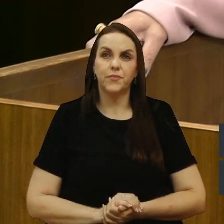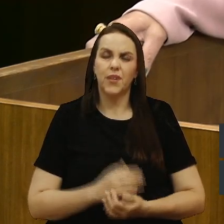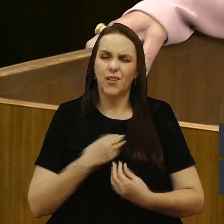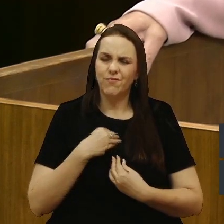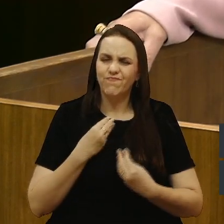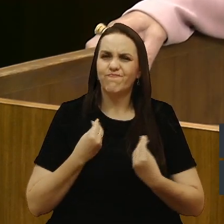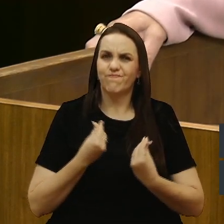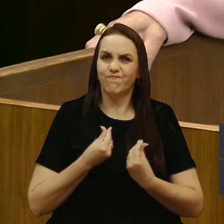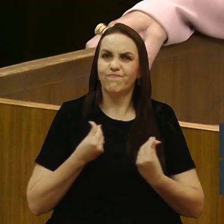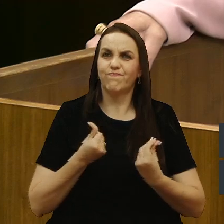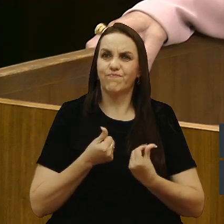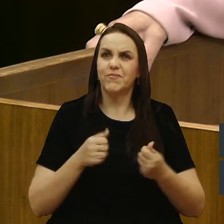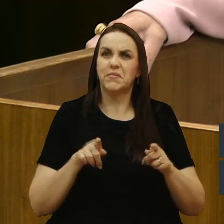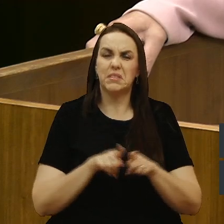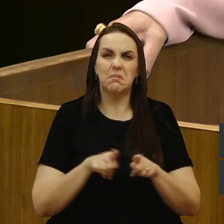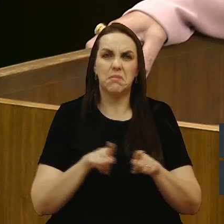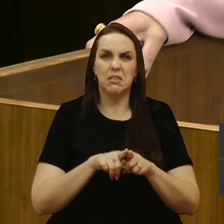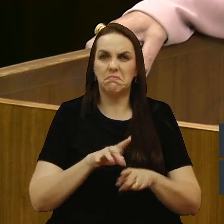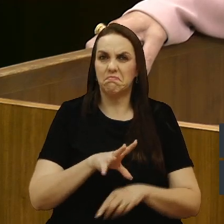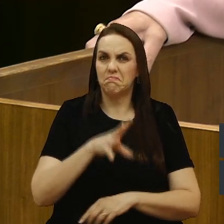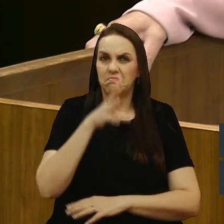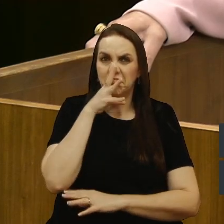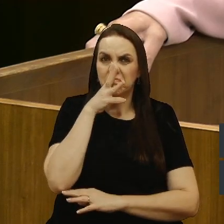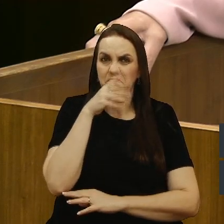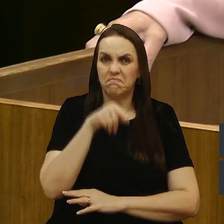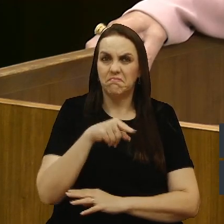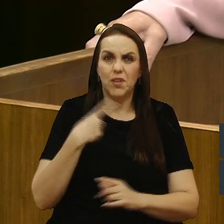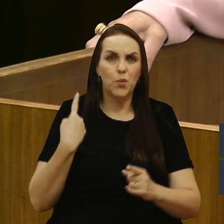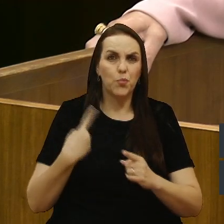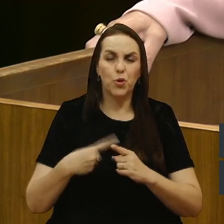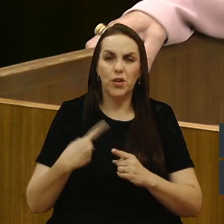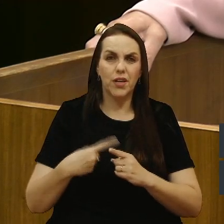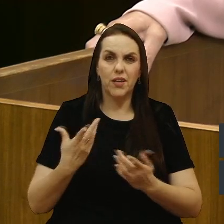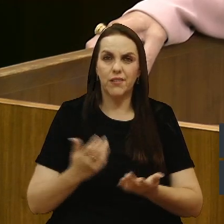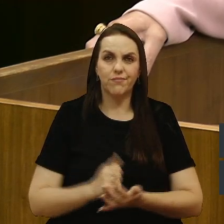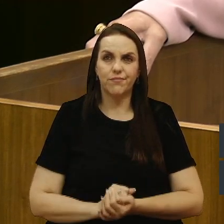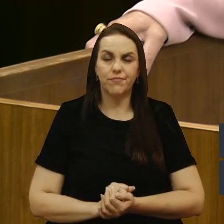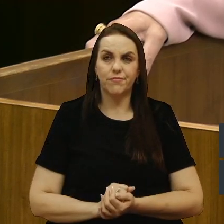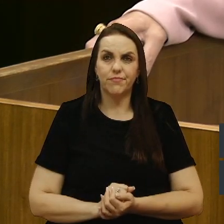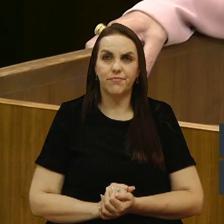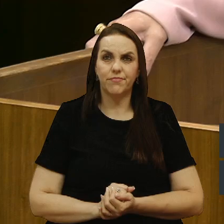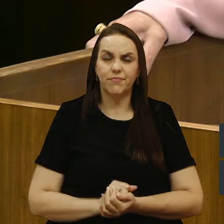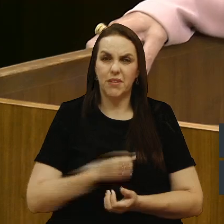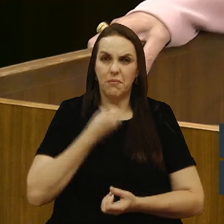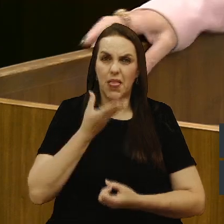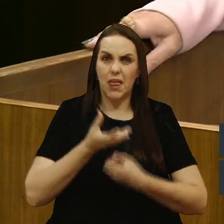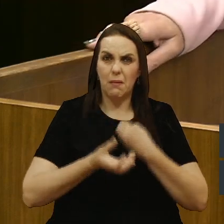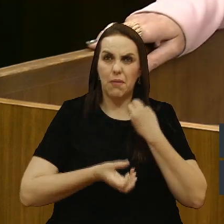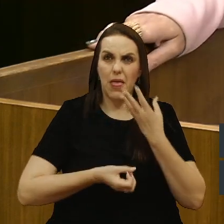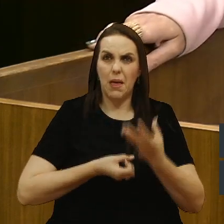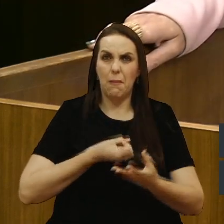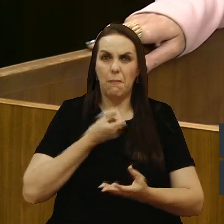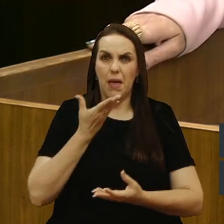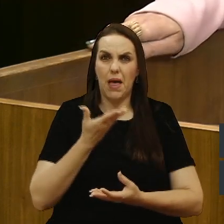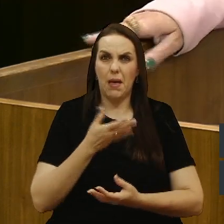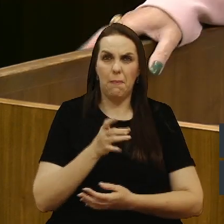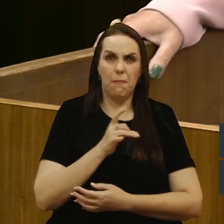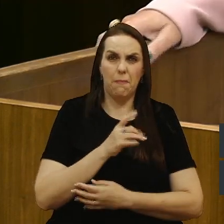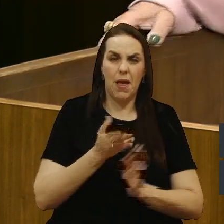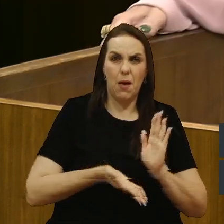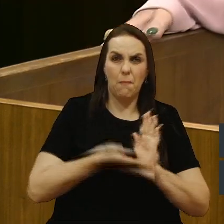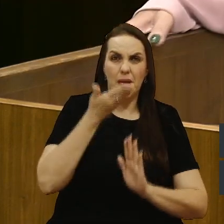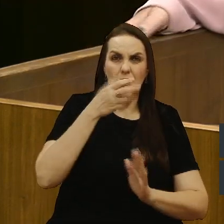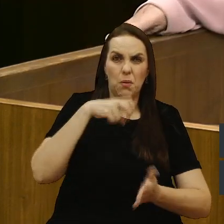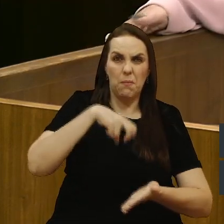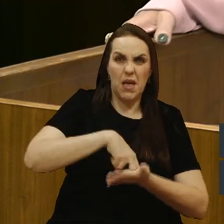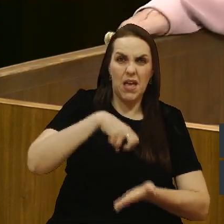pouco também espantada, porque as expressões aqui é aumento de pena, vamos